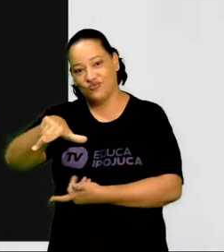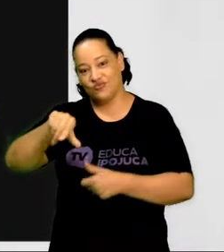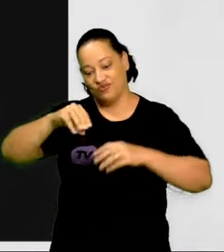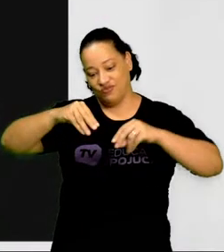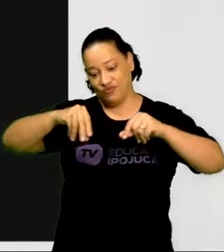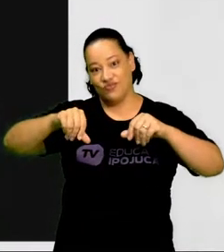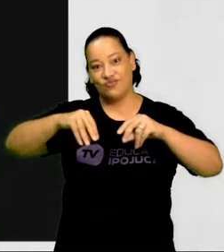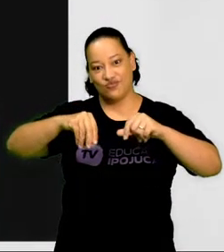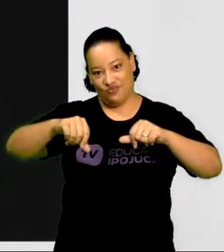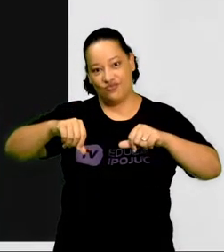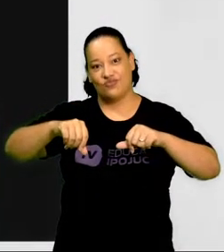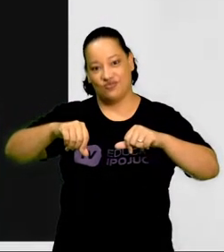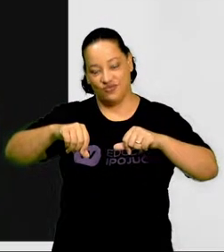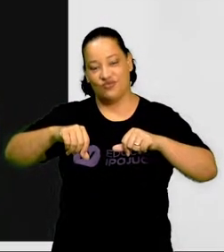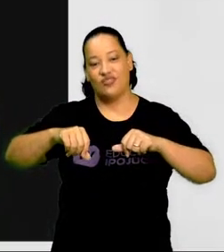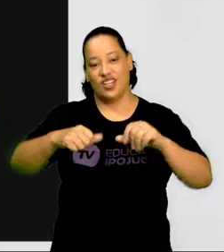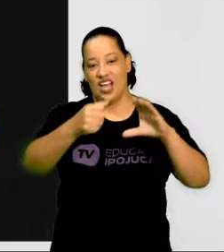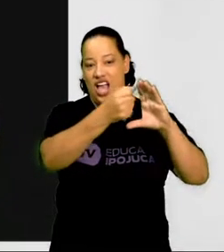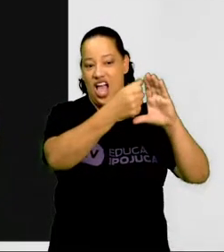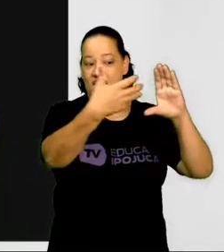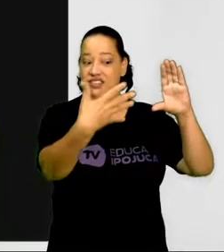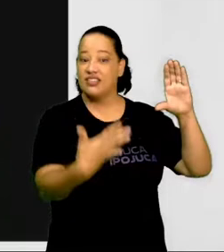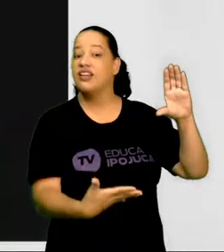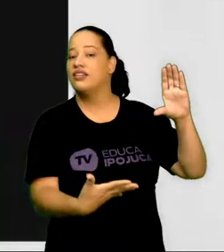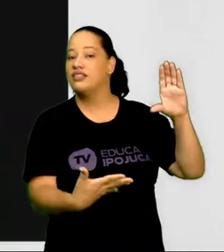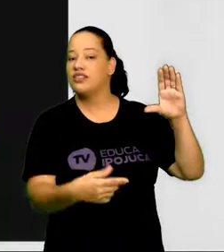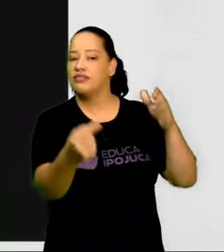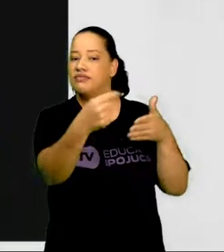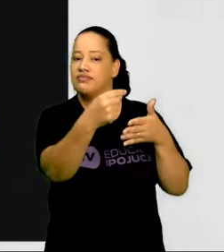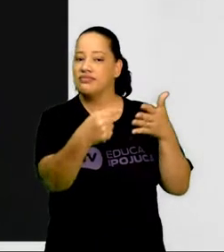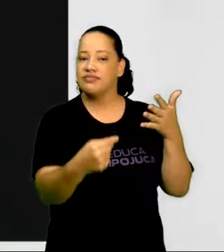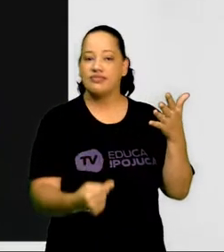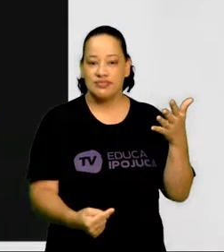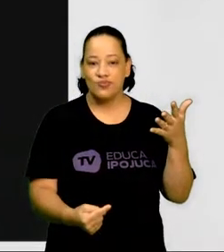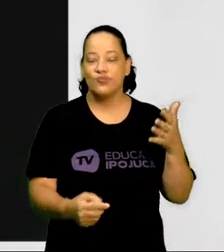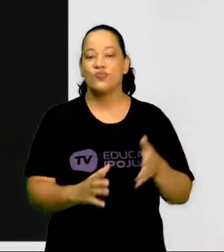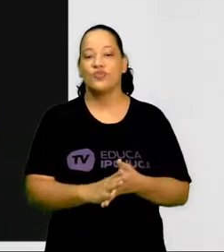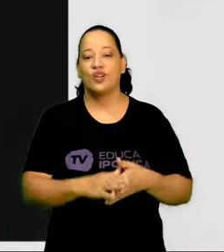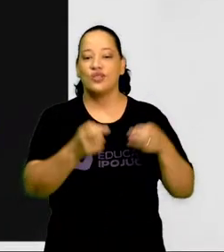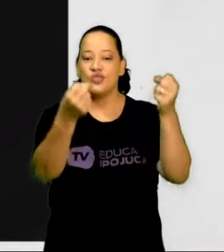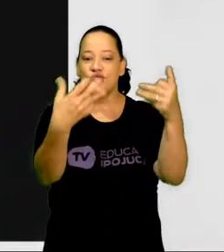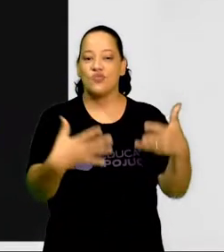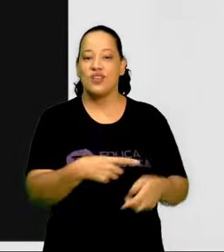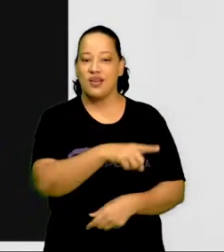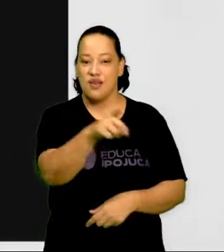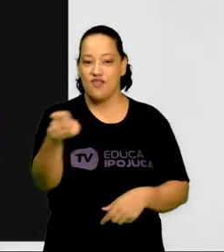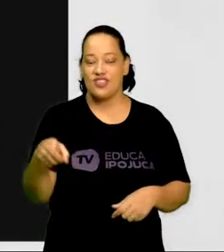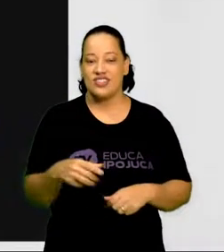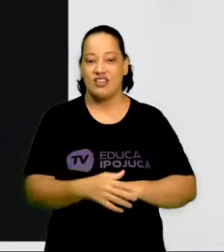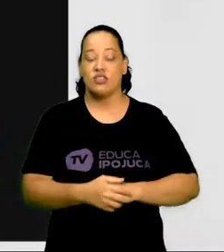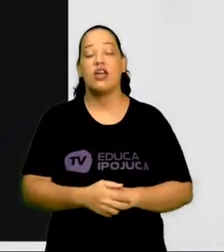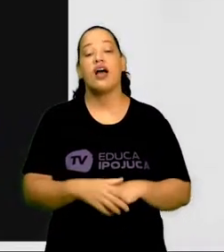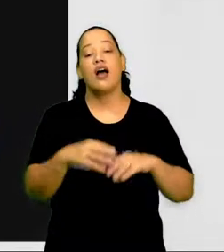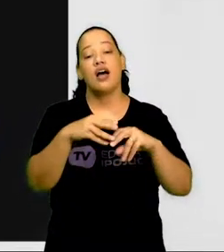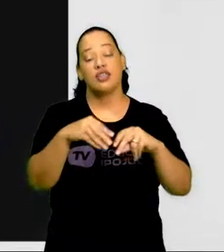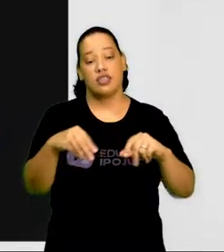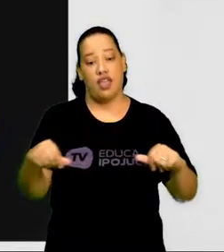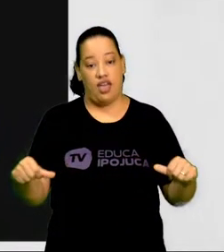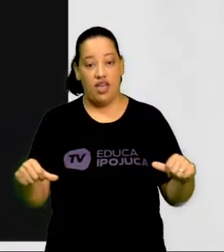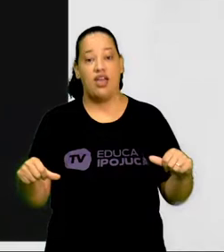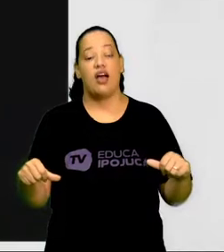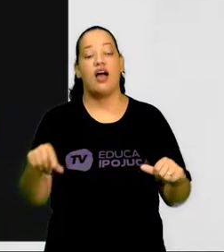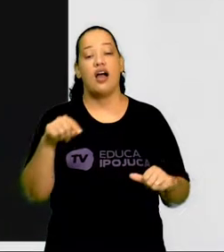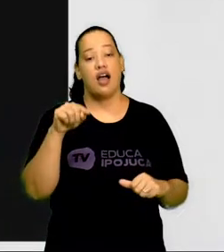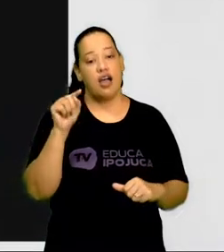aqui algumas características dele. E aí eu vou falar para vocês aqui que a Terra é considerada